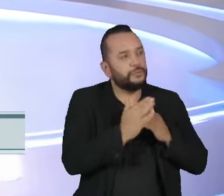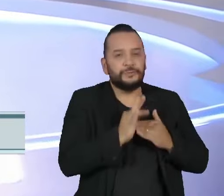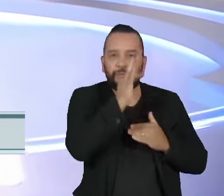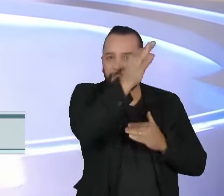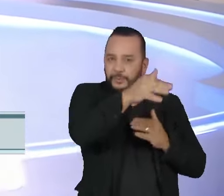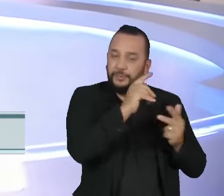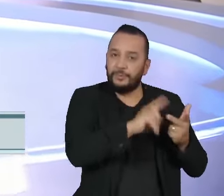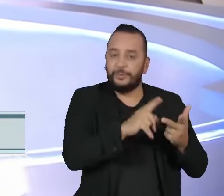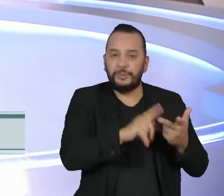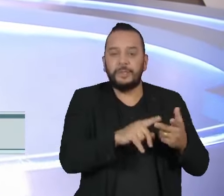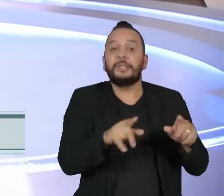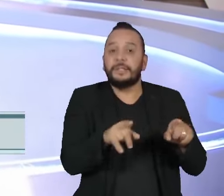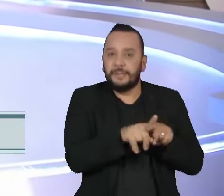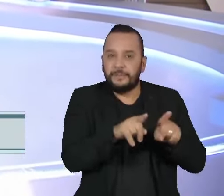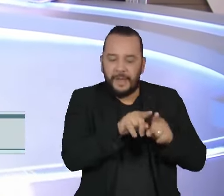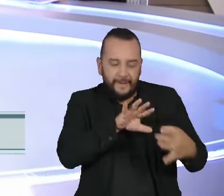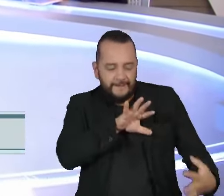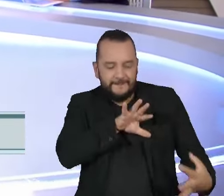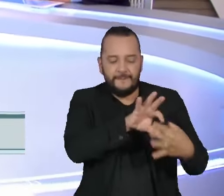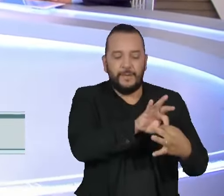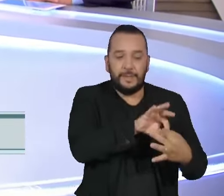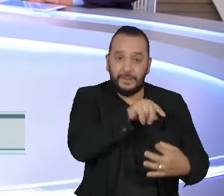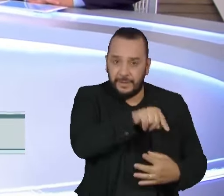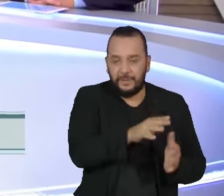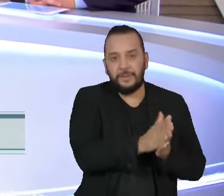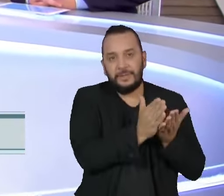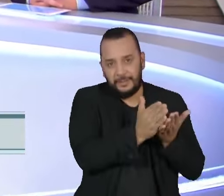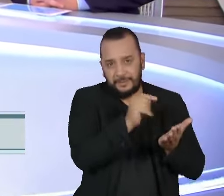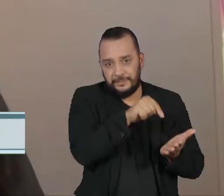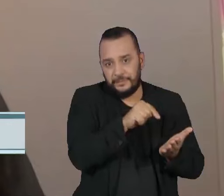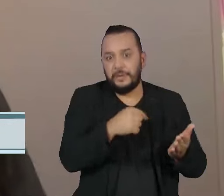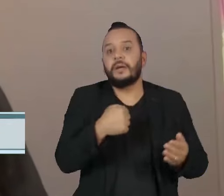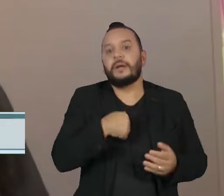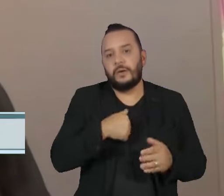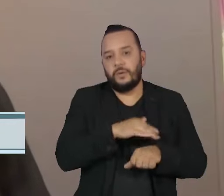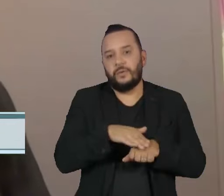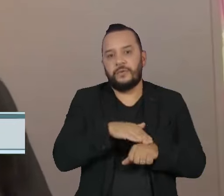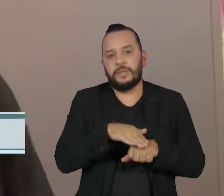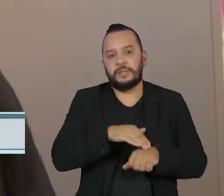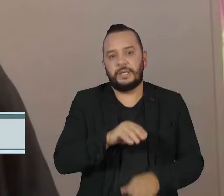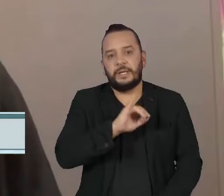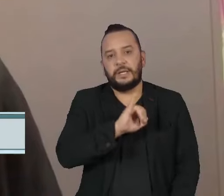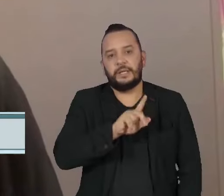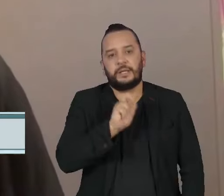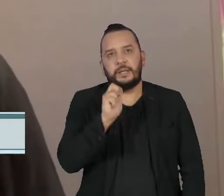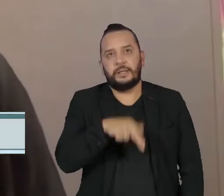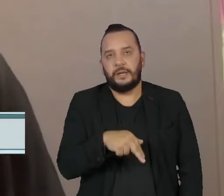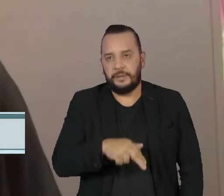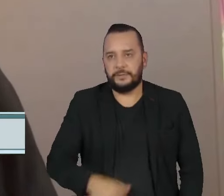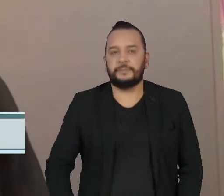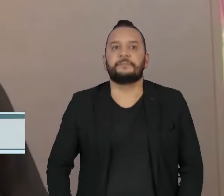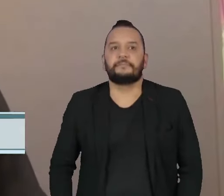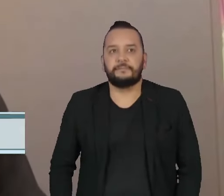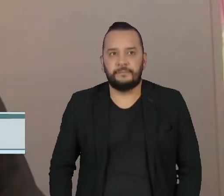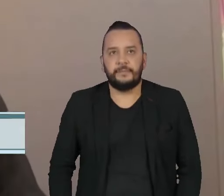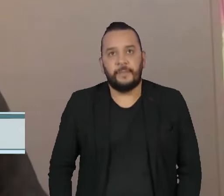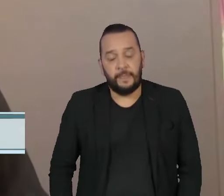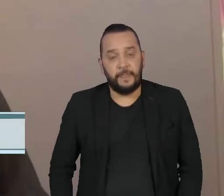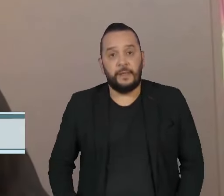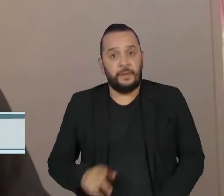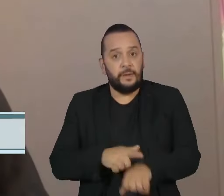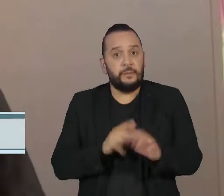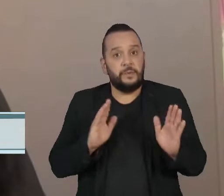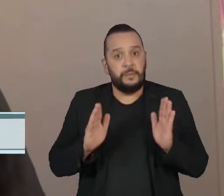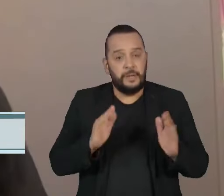além do mundo virtual eu conversei com o escritor Ilan breman o momento ele é ele é bom e ele é ruim ao mesmo